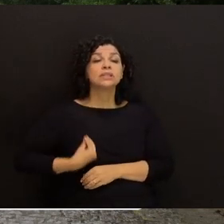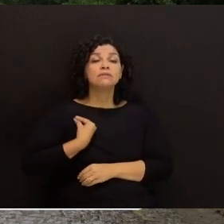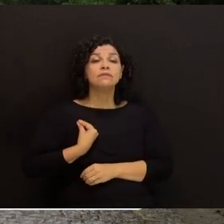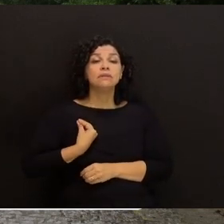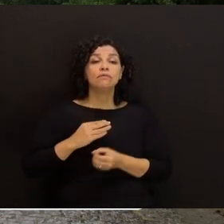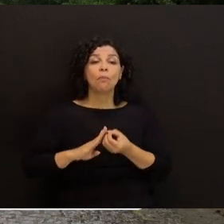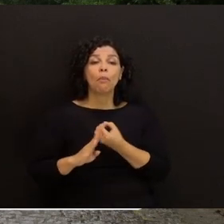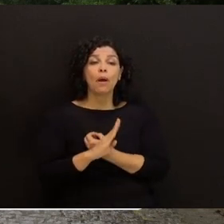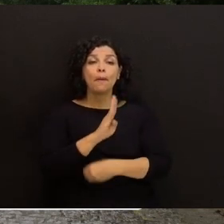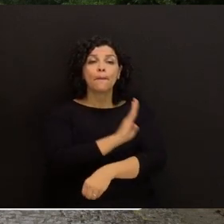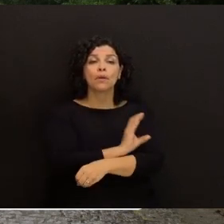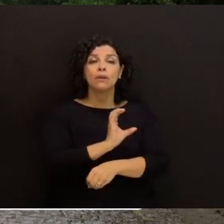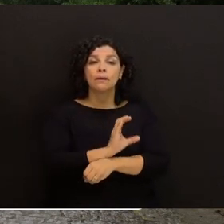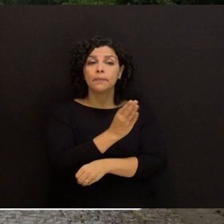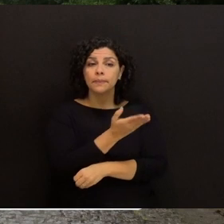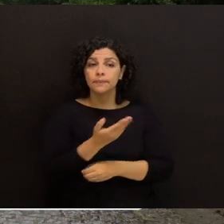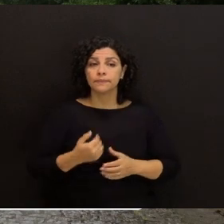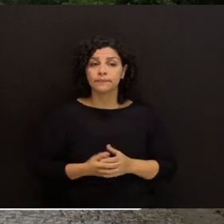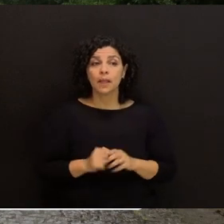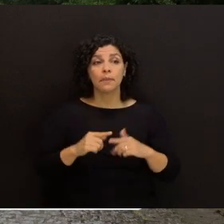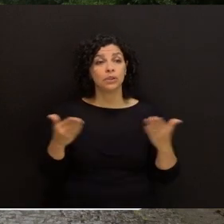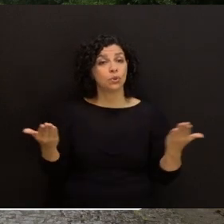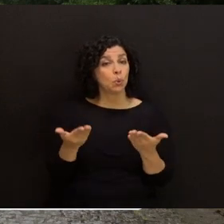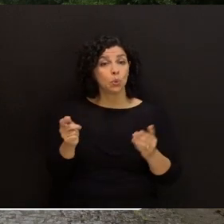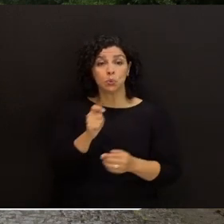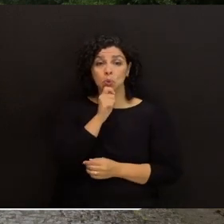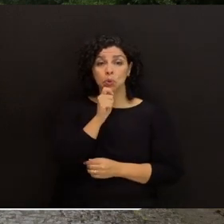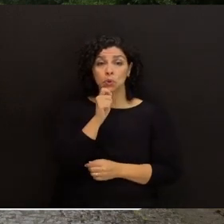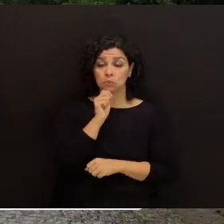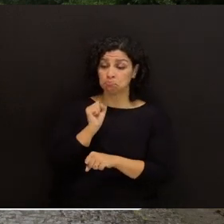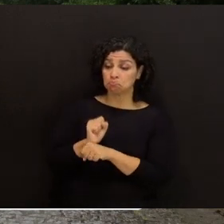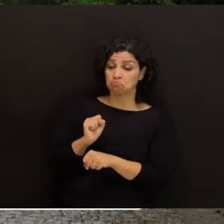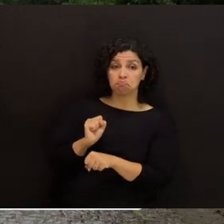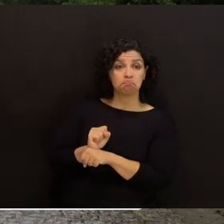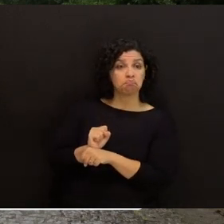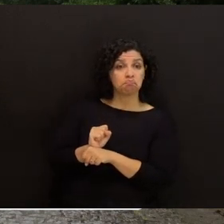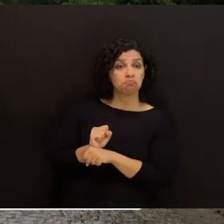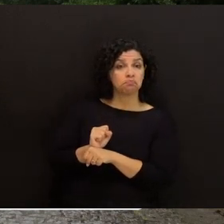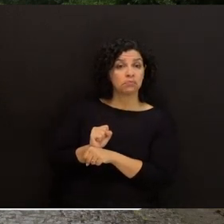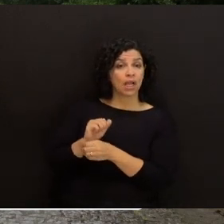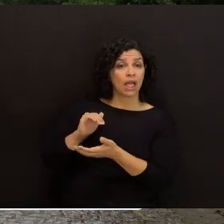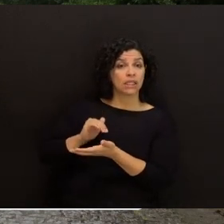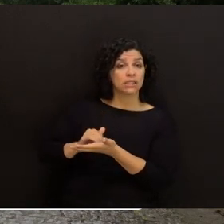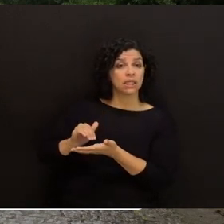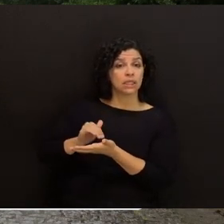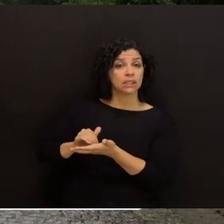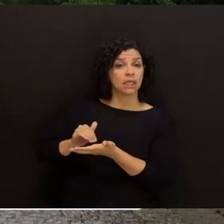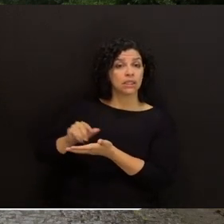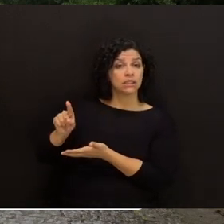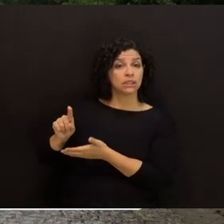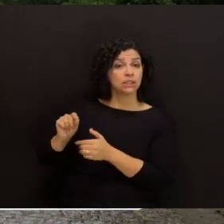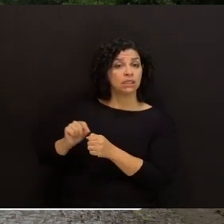campo Só que até hoje a secretaria de indústria comércio turismo não instalou as